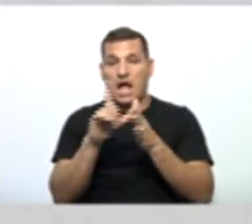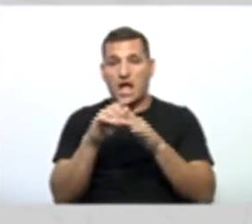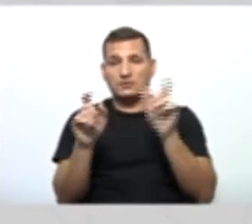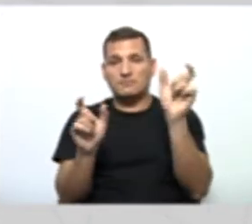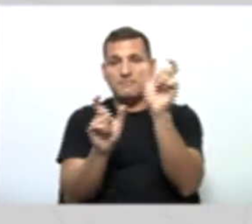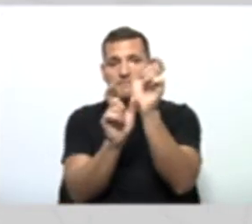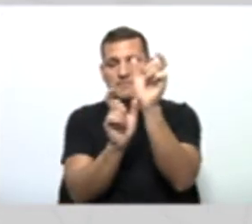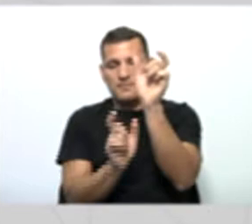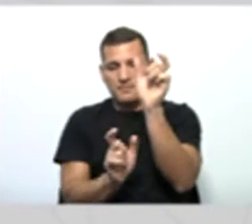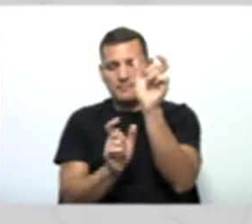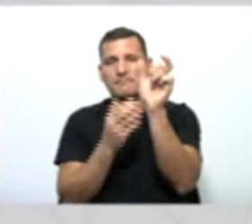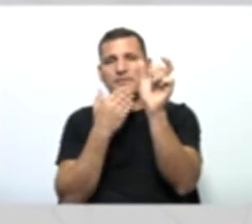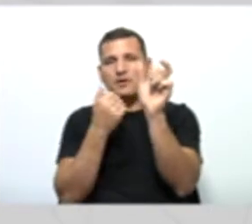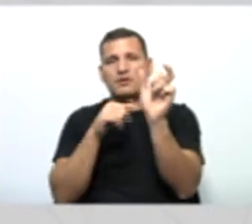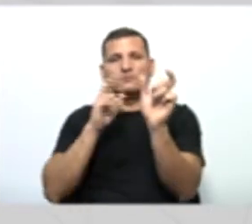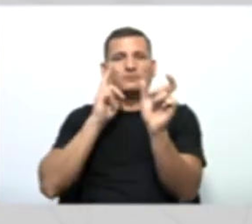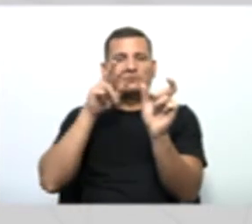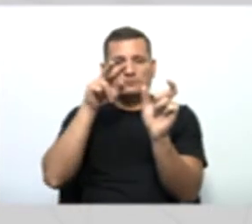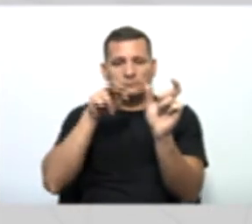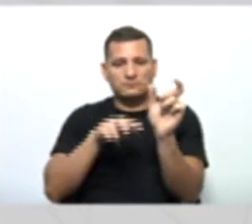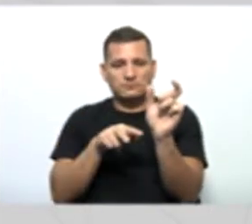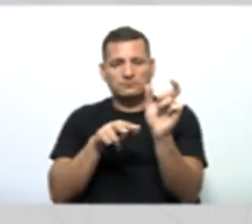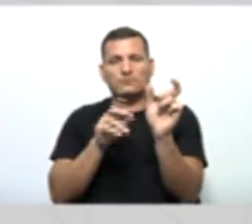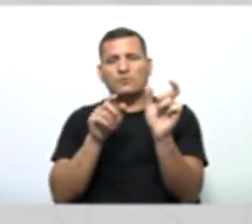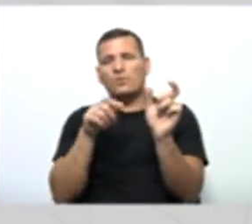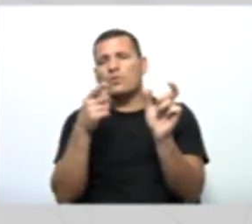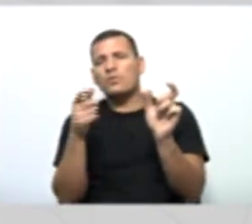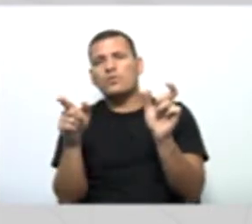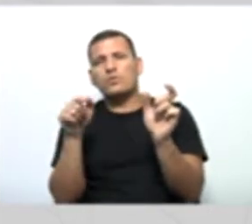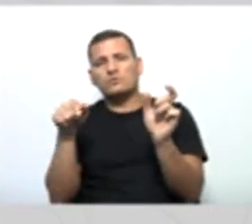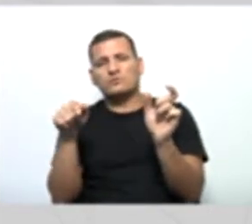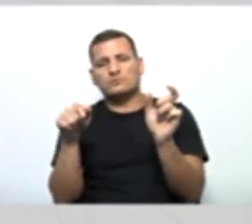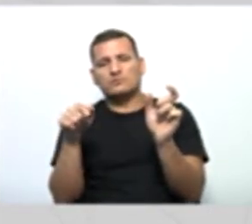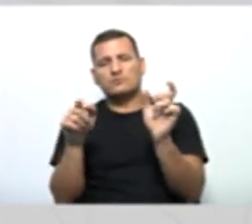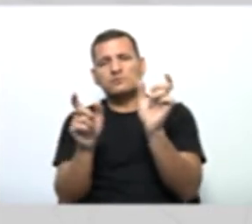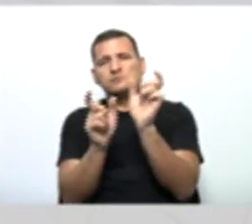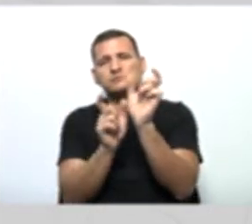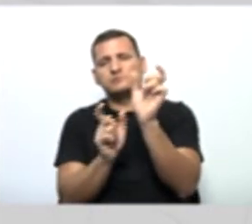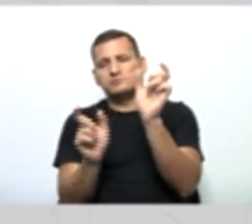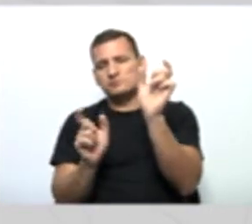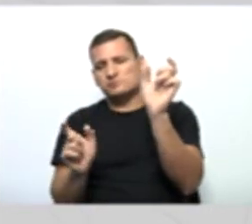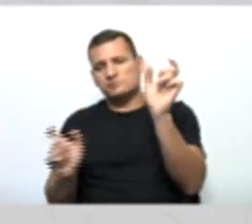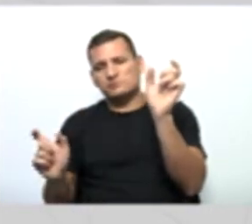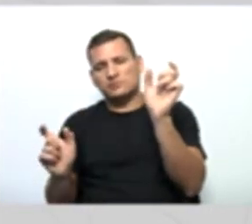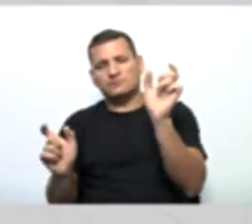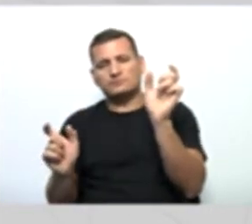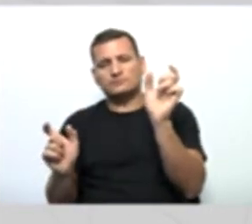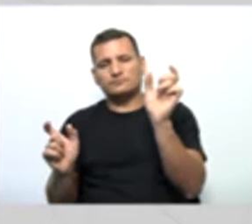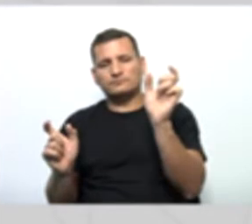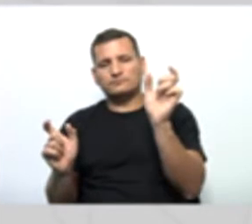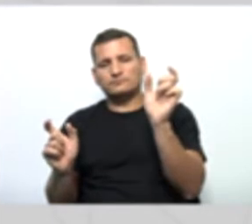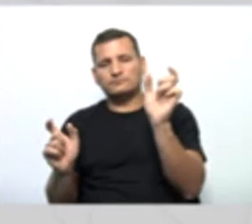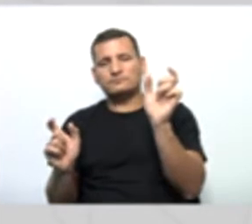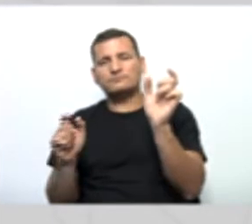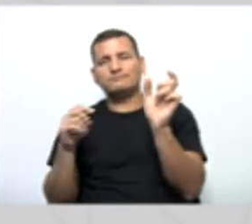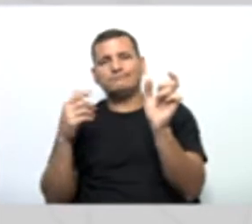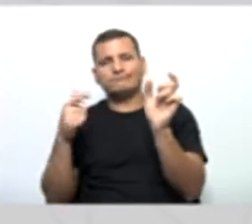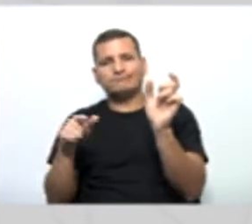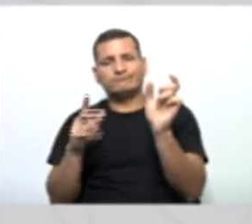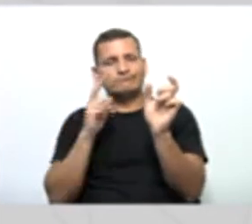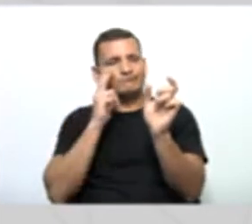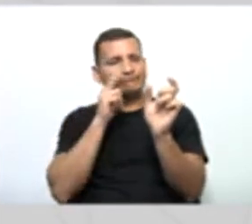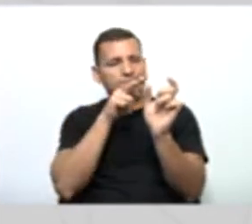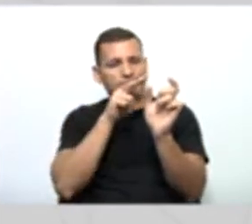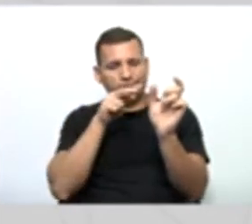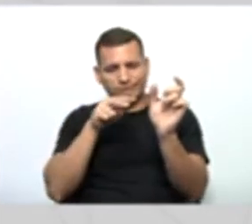ficou bem mais visual, né? E essa outra informação, quantas vezes você precisou direcionar o